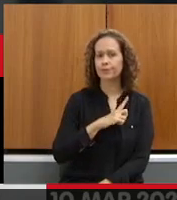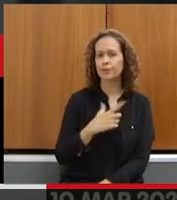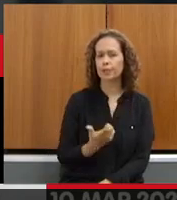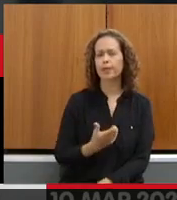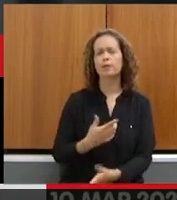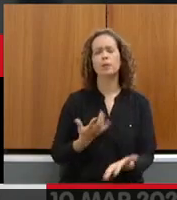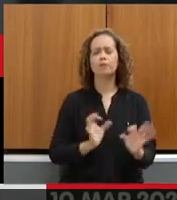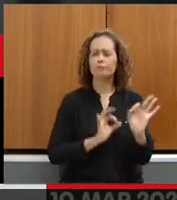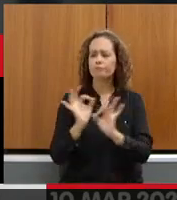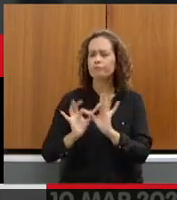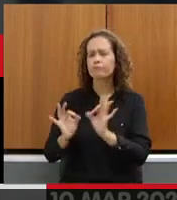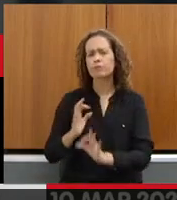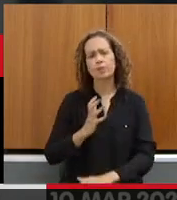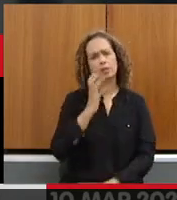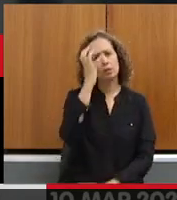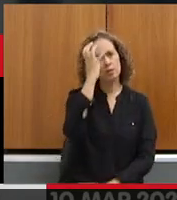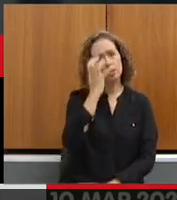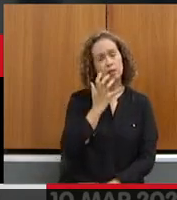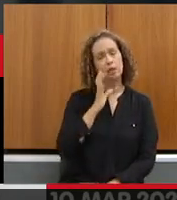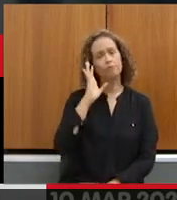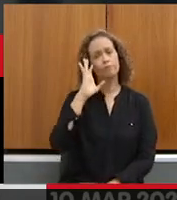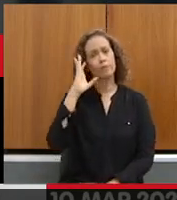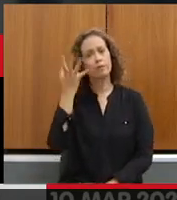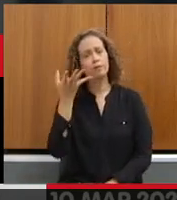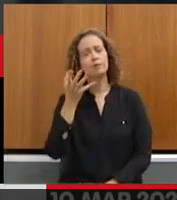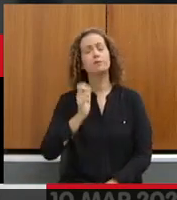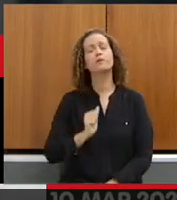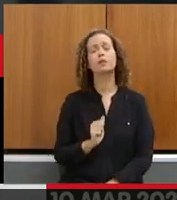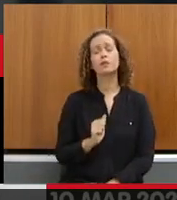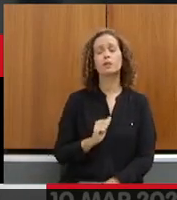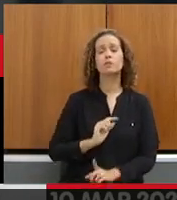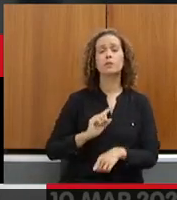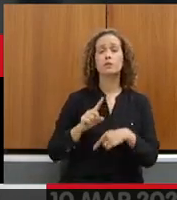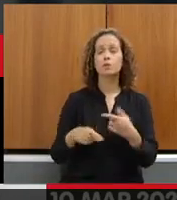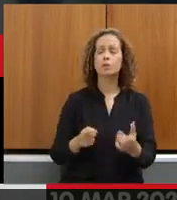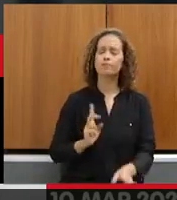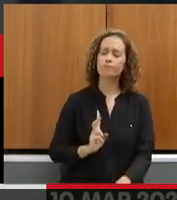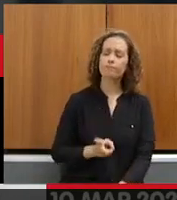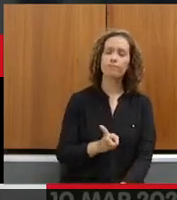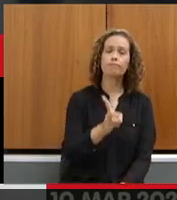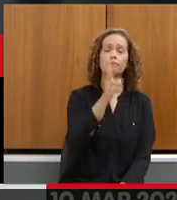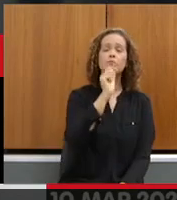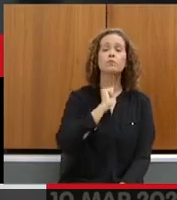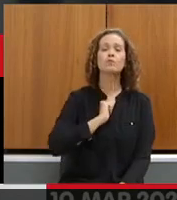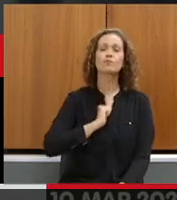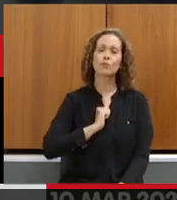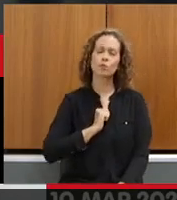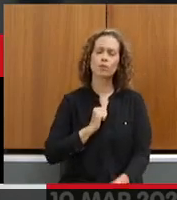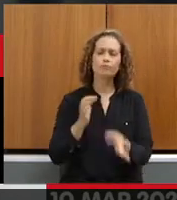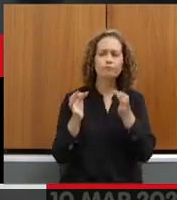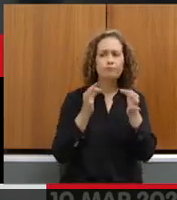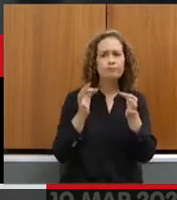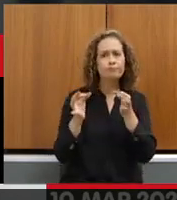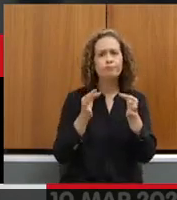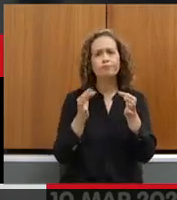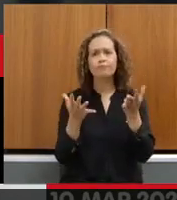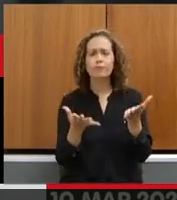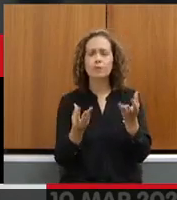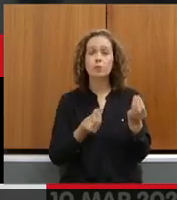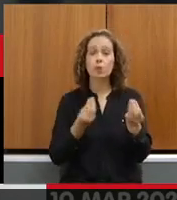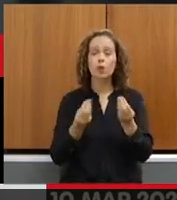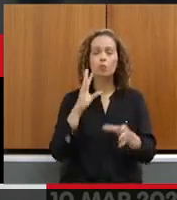muita seriedade com muita obstinação o sentido para poder caminhar do ponto de vista da saúde